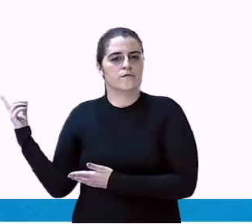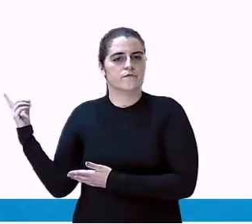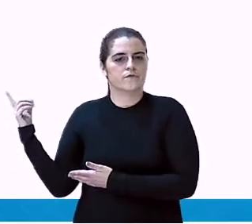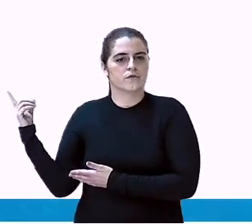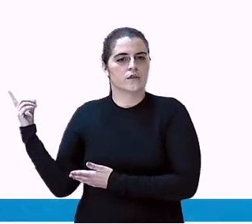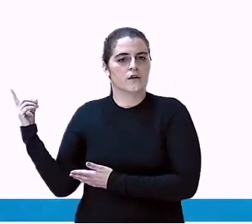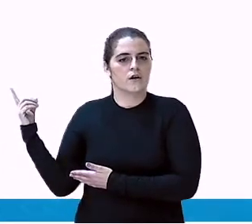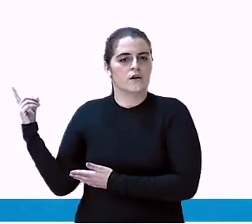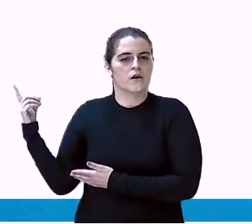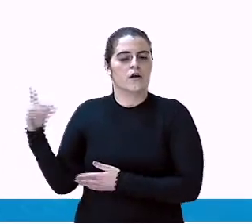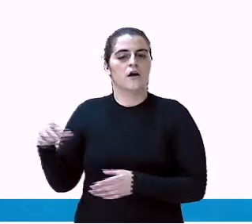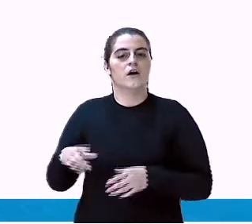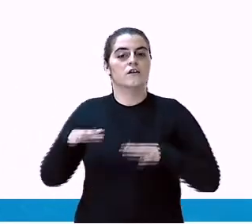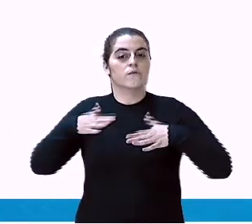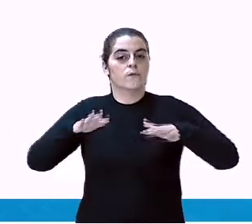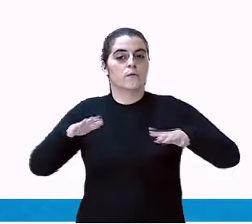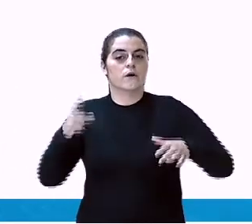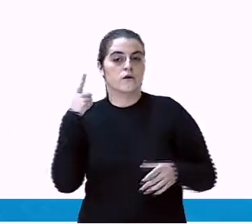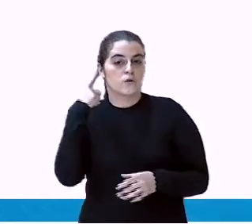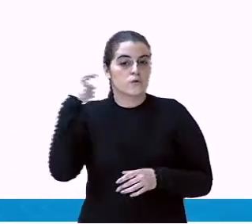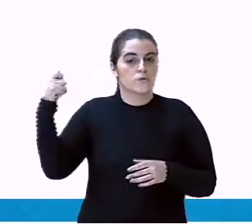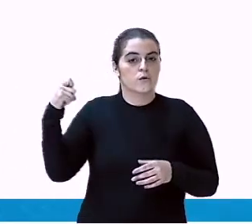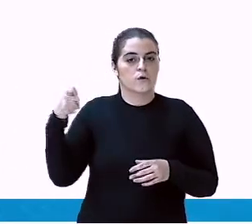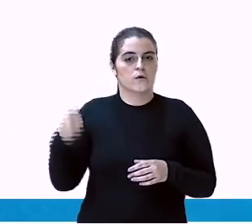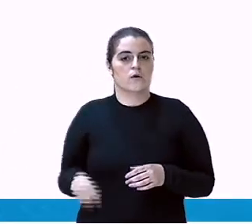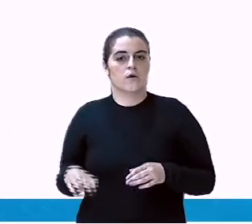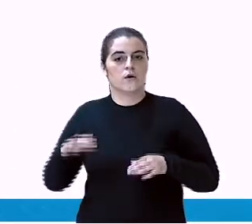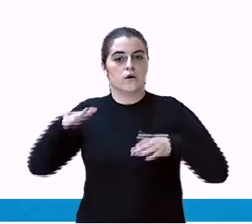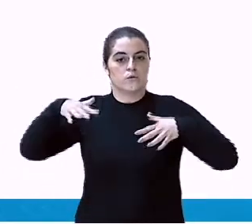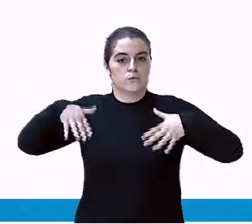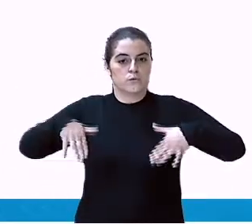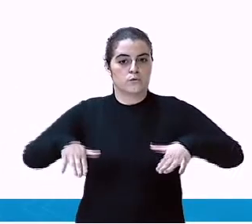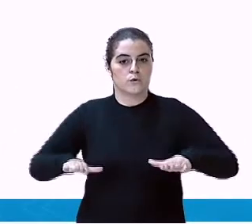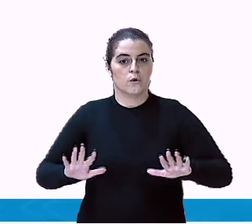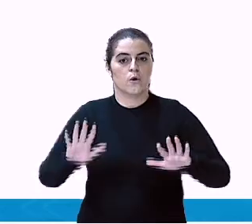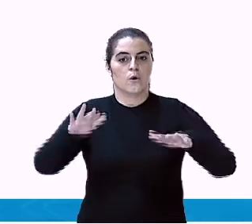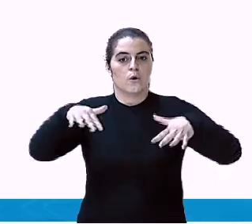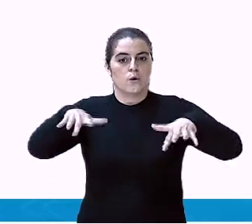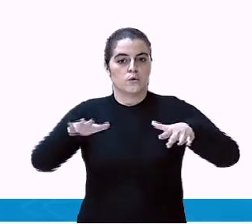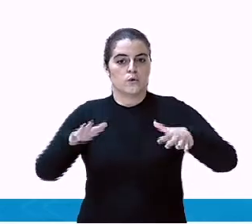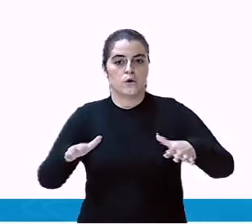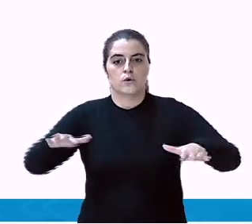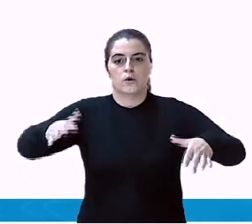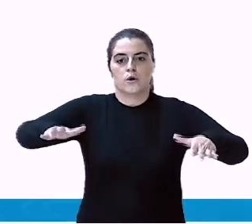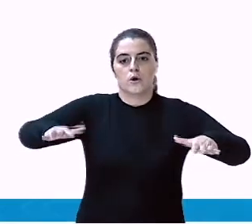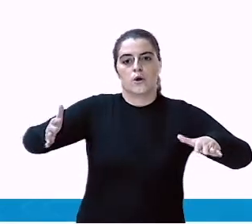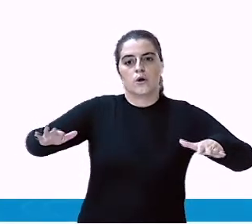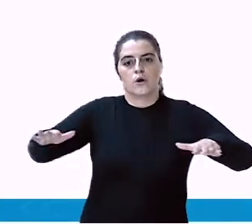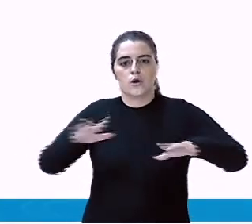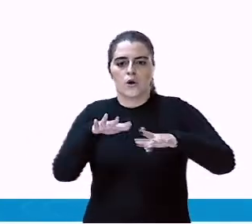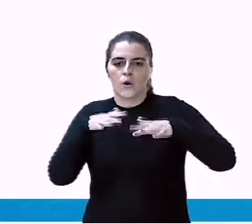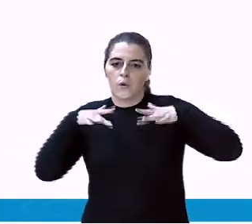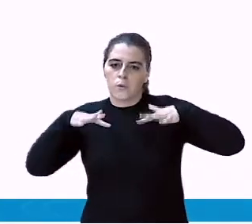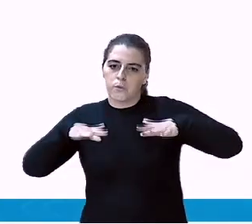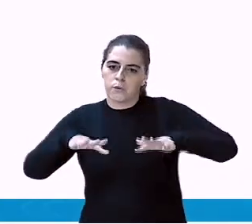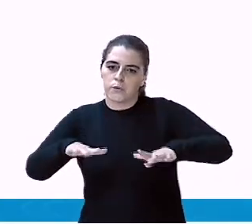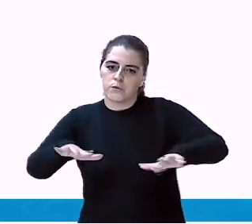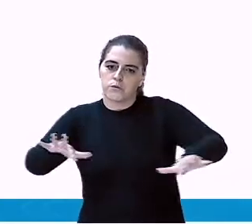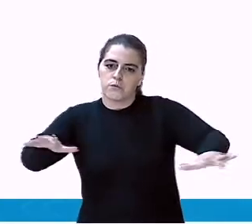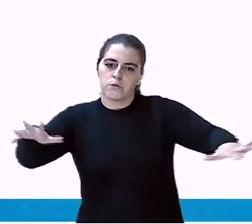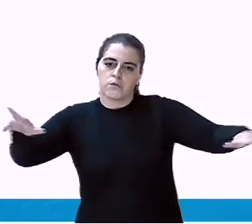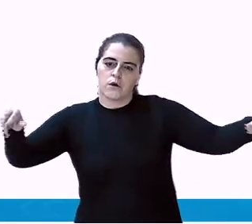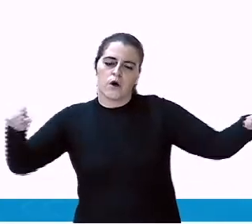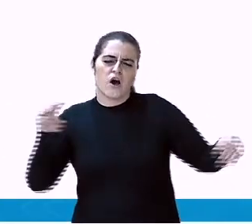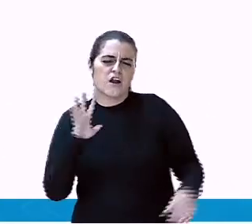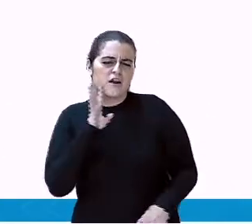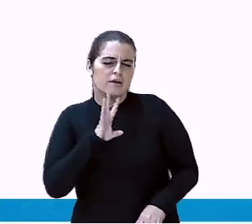né? As vibrações do som formam as ondas sonoras e elas se espalham. Olha